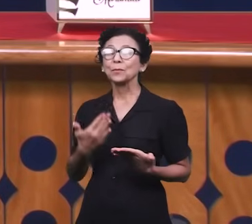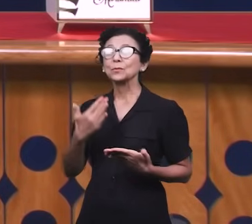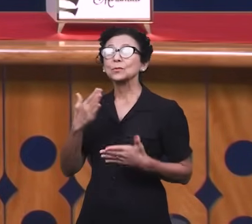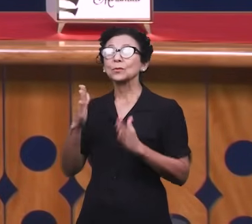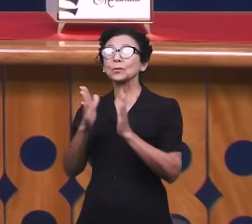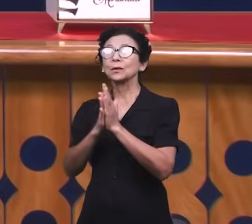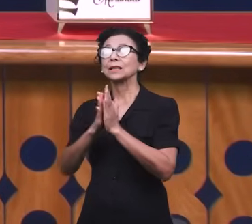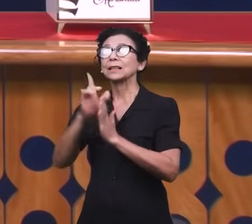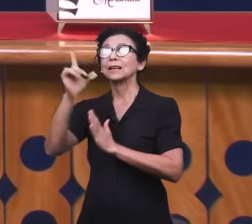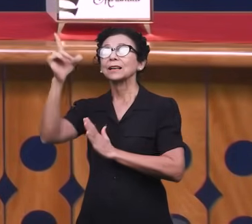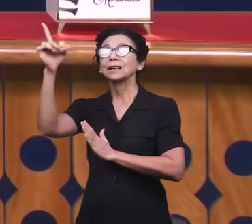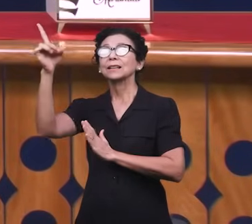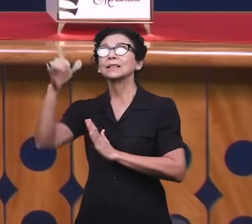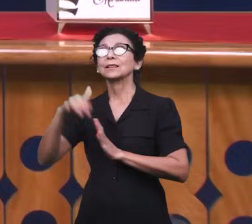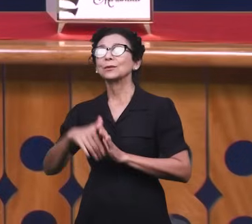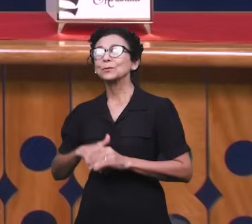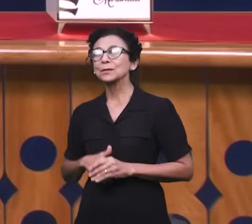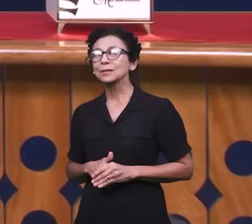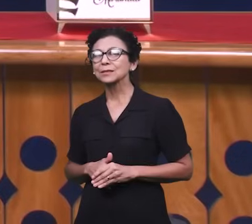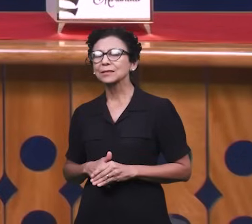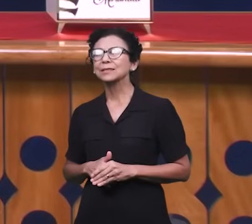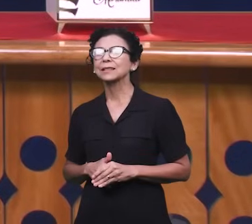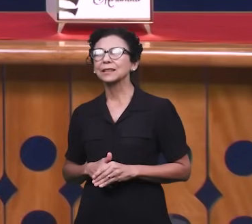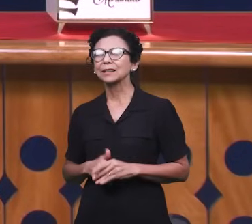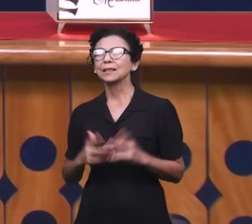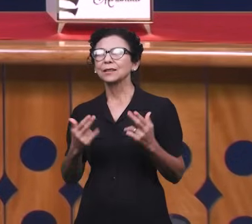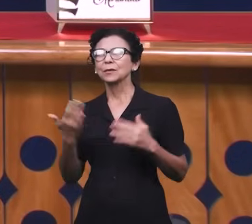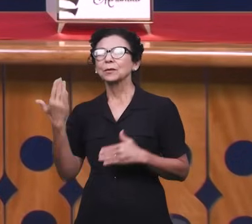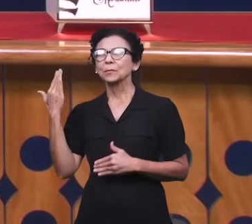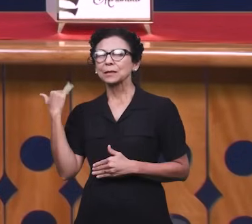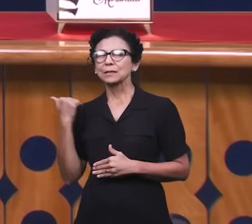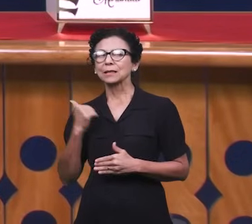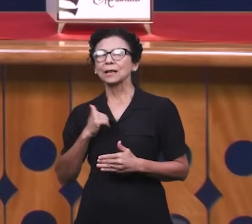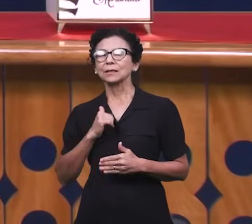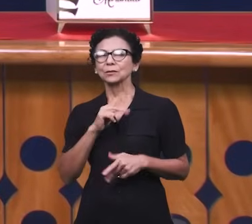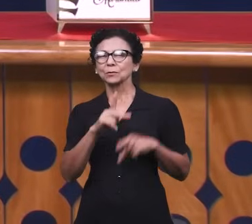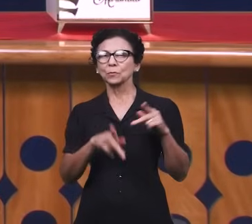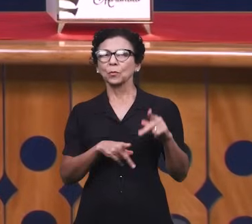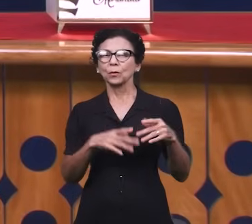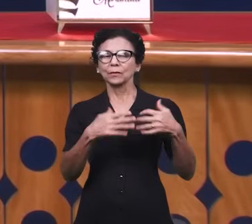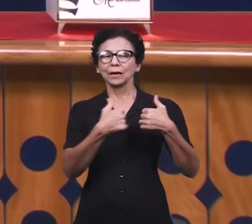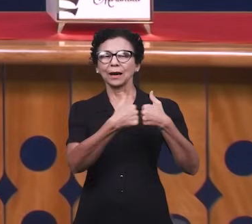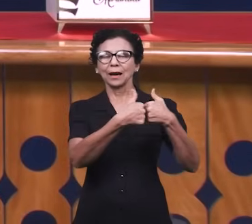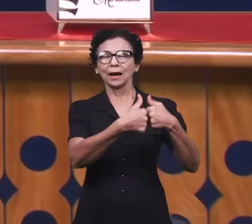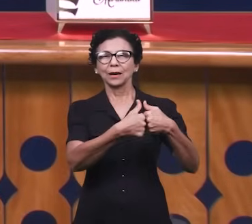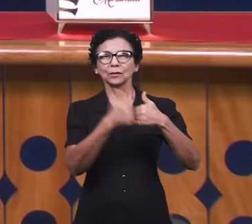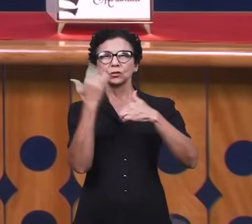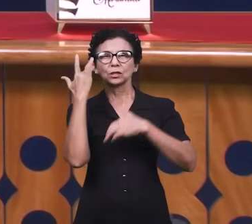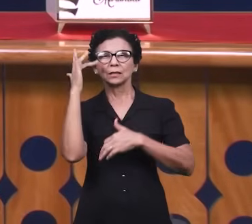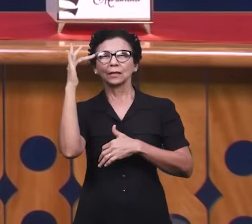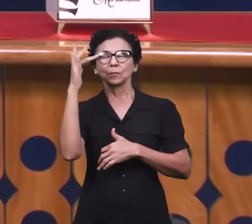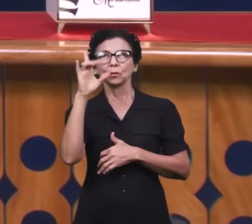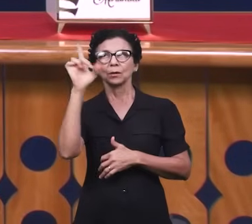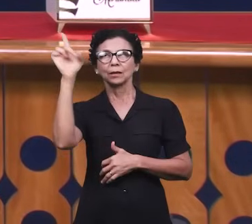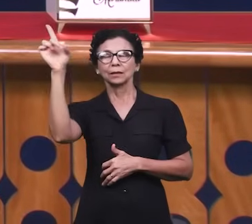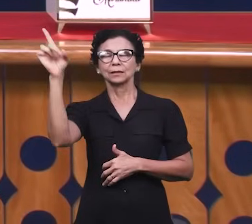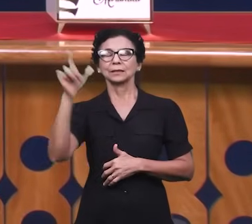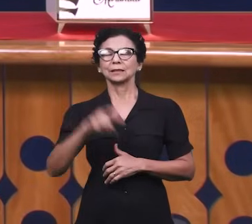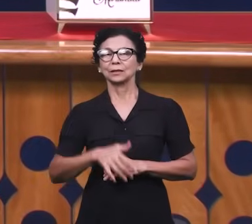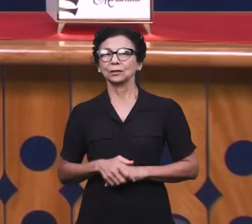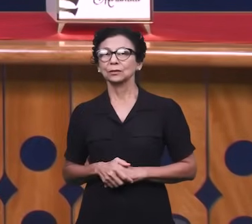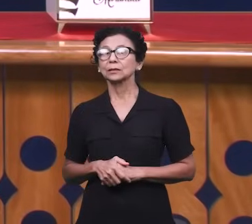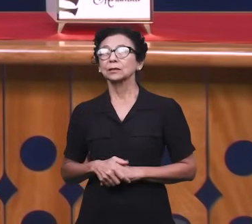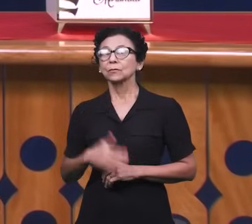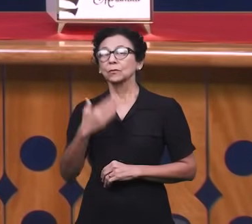Senhor concedeu a cada um e que ainda está concedendo, inclusive, àqueles que estão participando deste culto. Vamos buscar